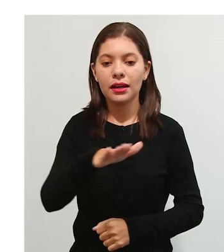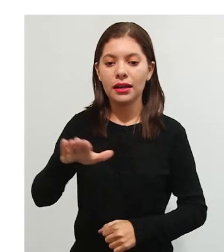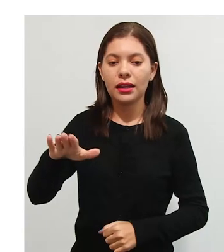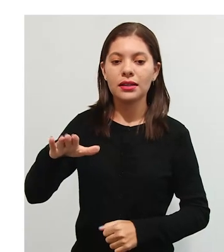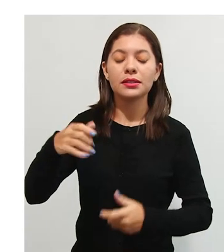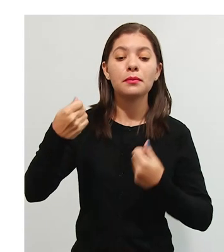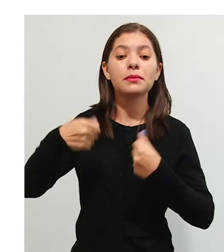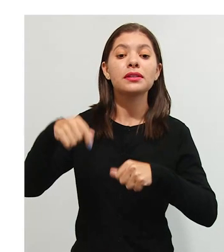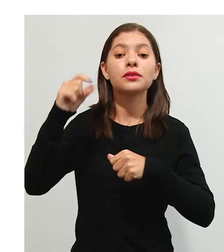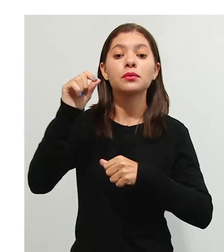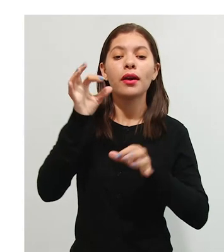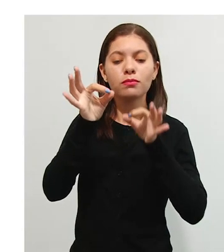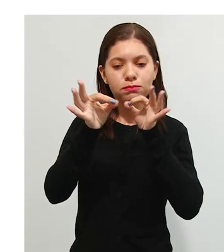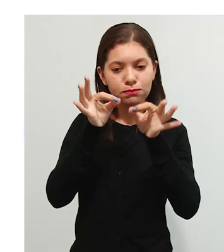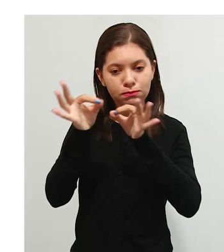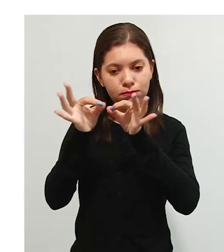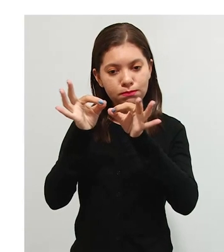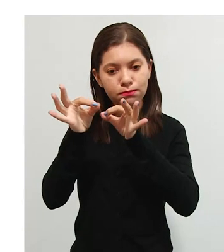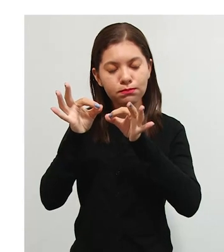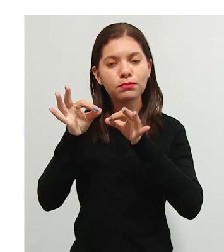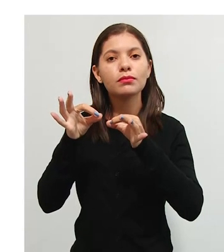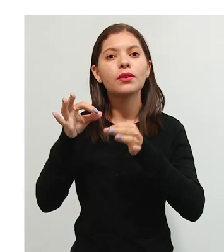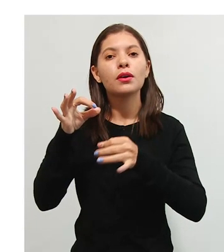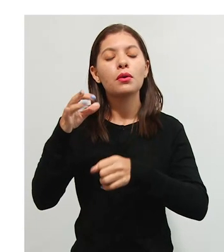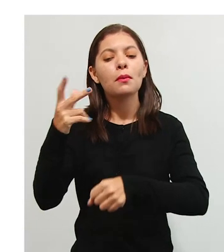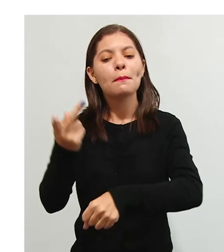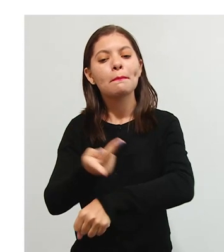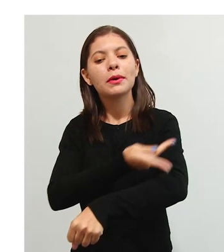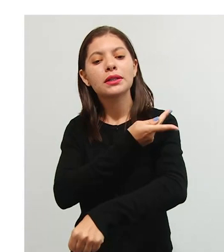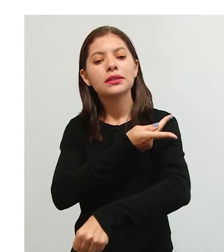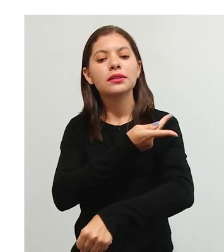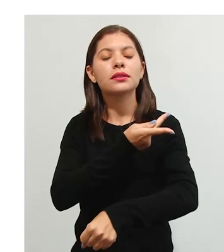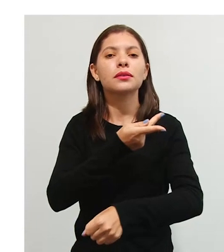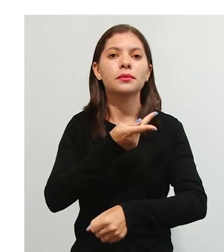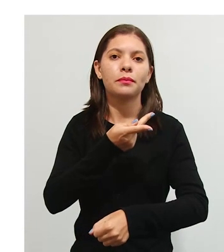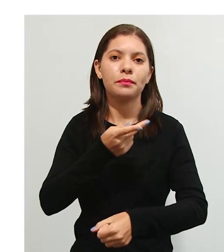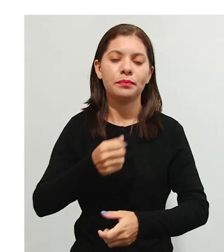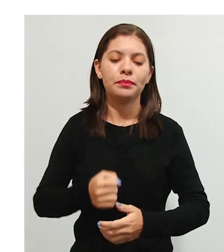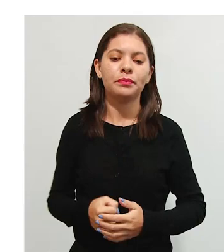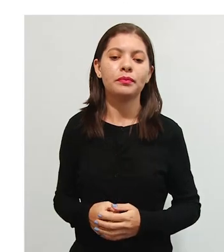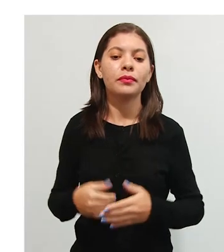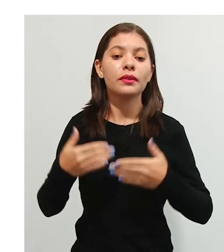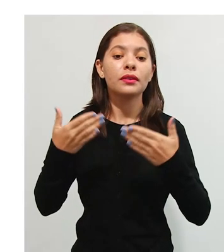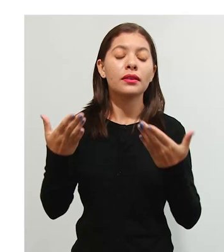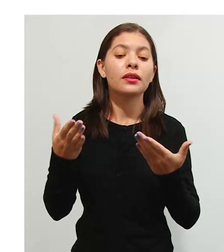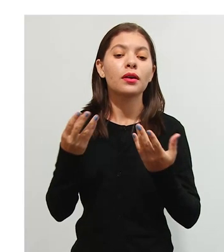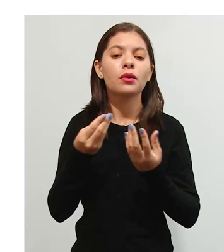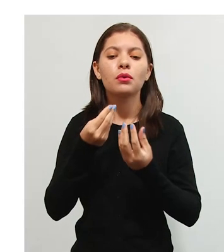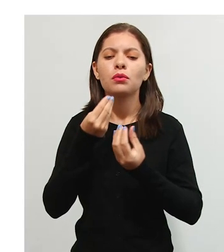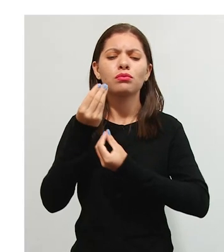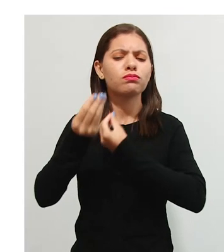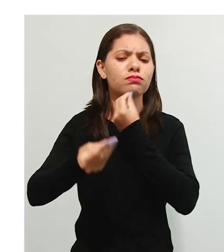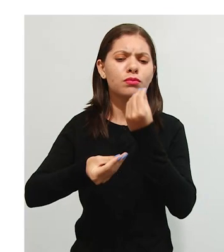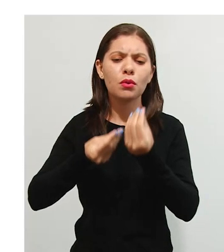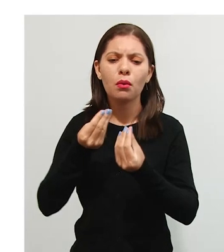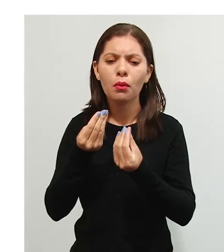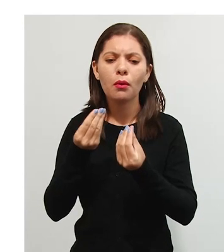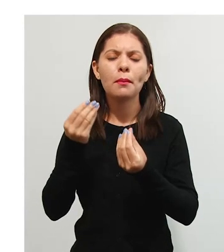seja, uma ação sobre o mundo. Ou seja, poderíamos dizer que há formas, tantas formas de aprender quantas pessoas